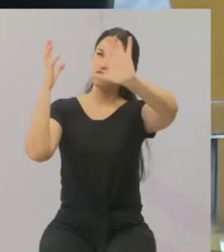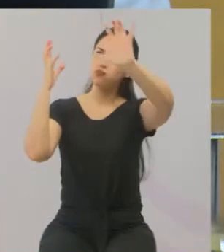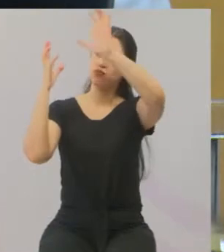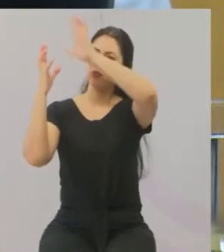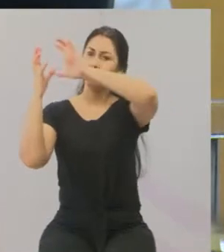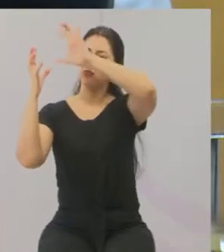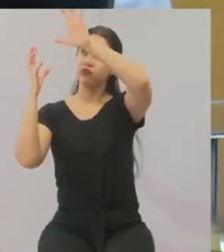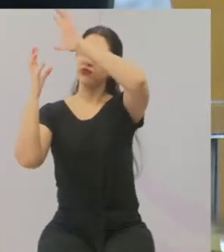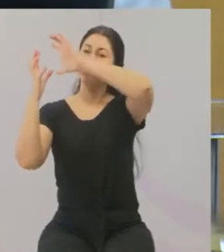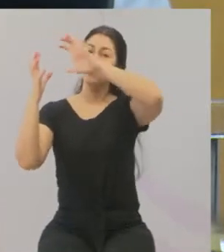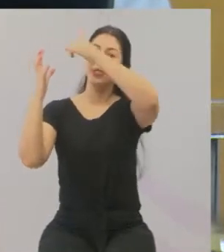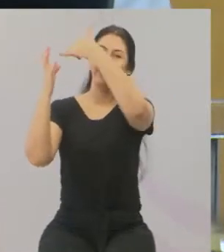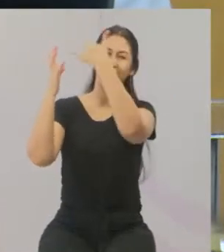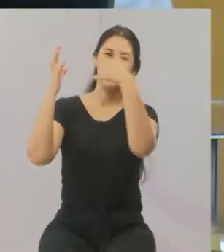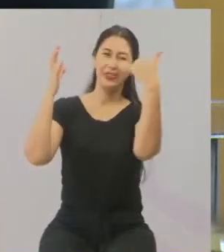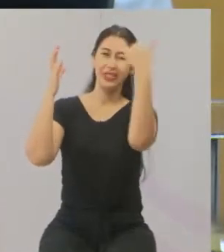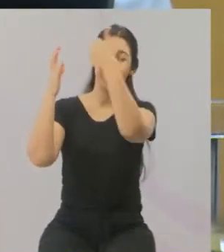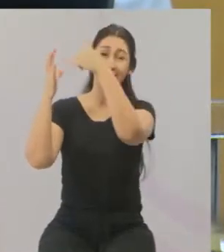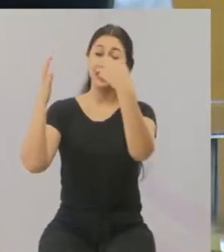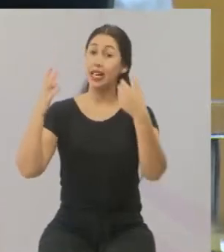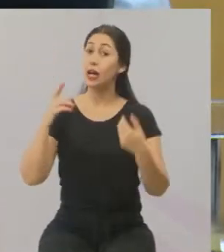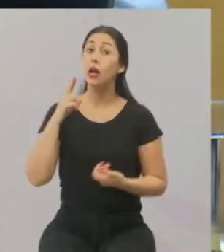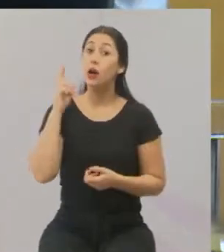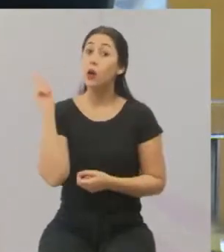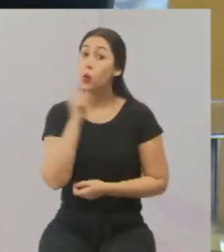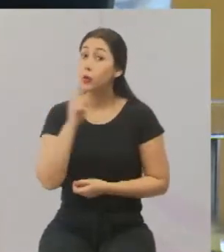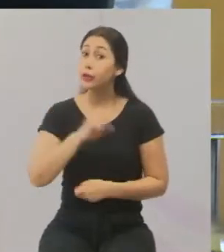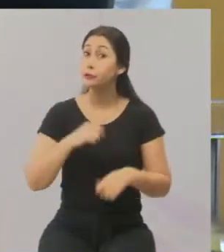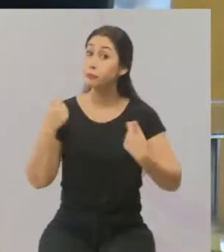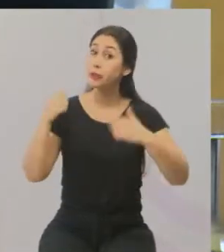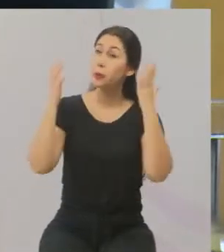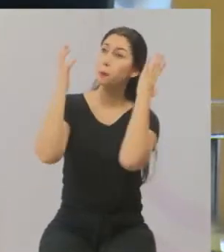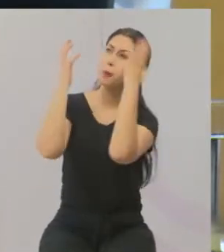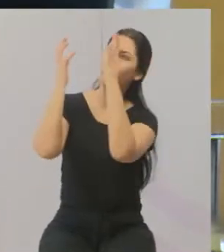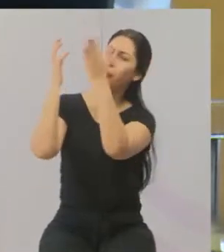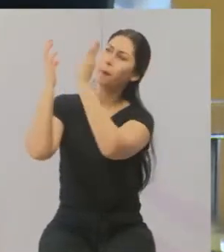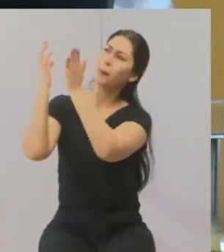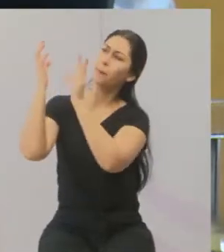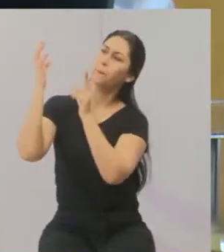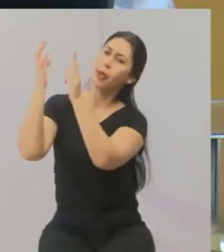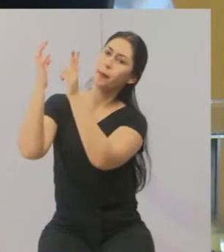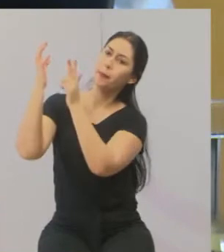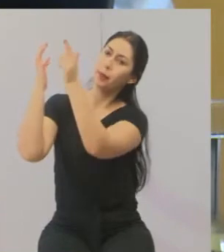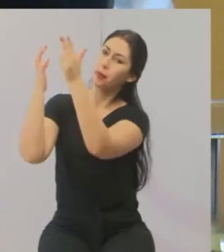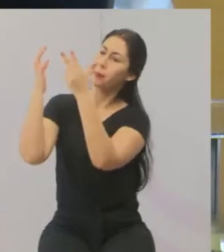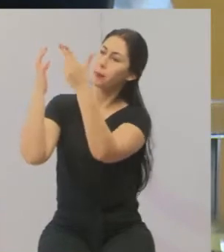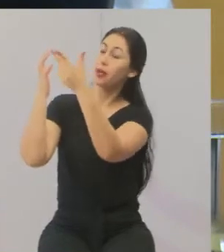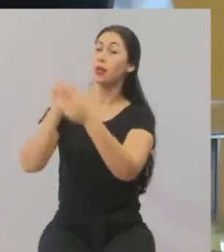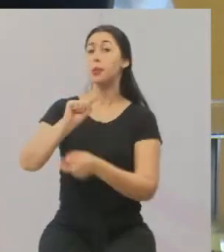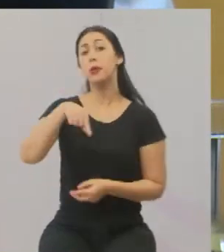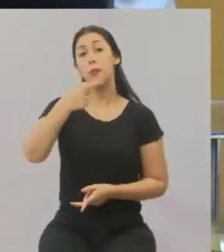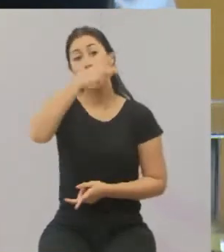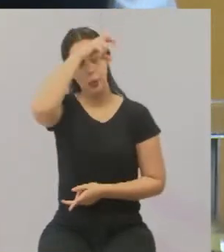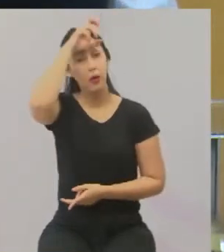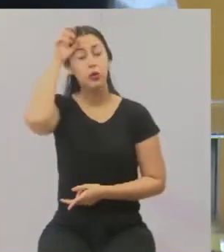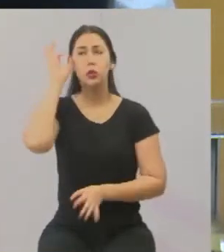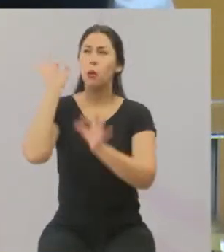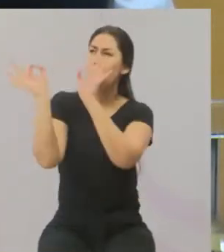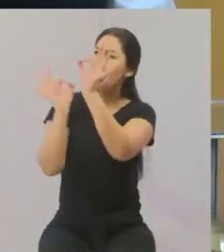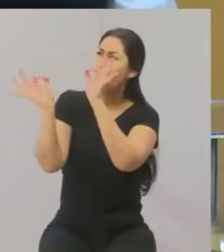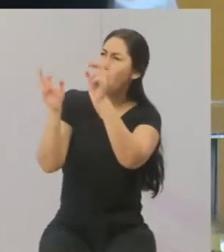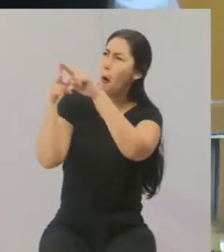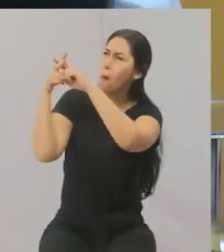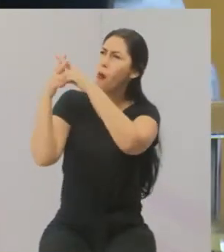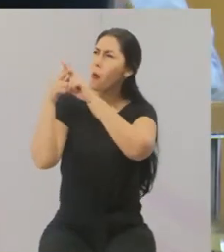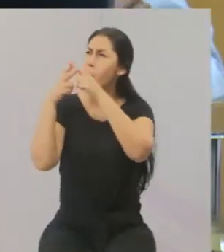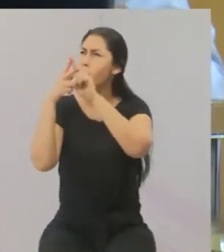elétrica, necessitando com urgência uma poda de segurança para que seja realizada posteriormente a poda completa pela Prefeitura, pois está